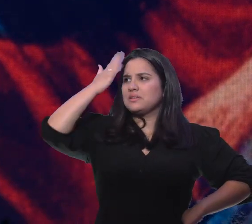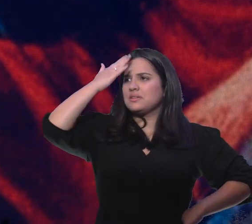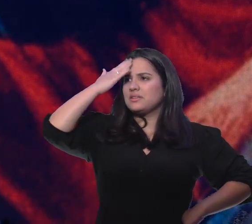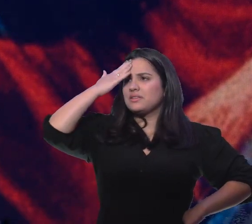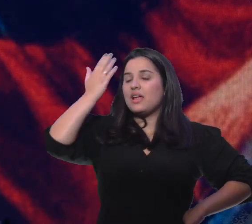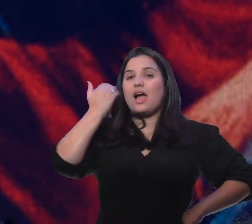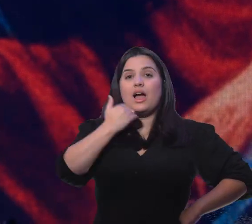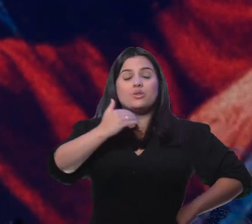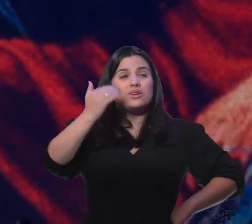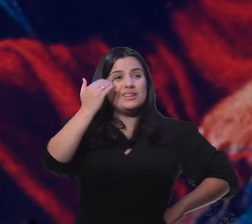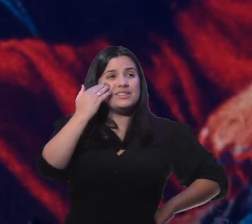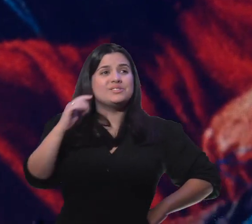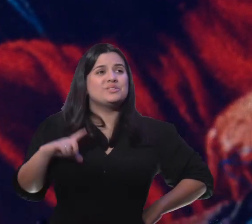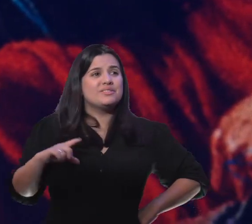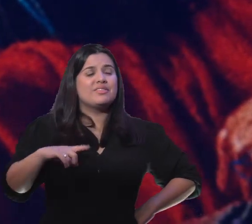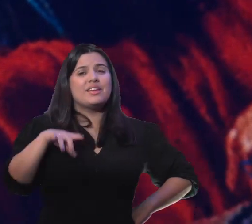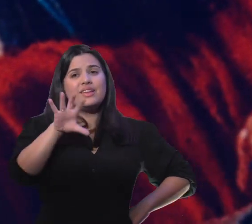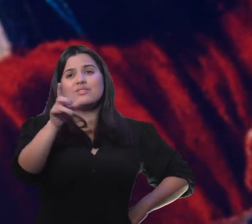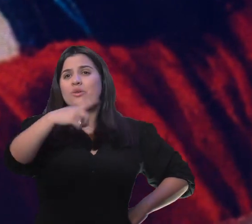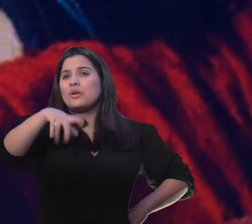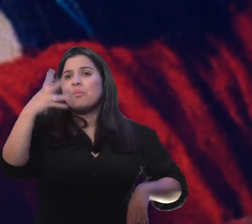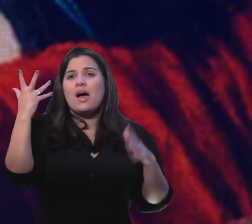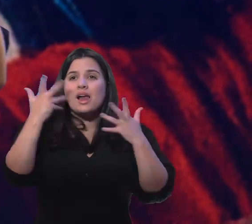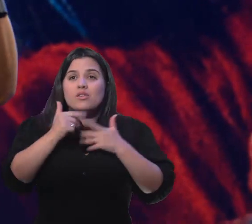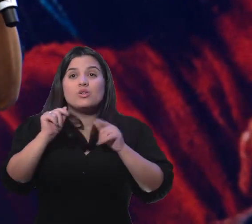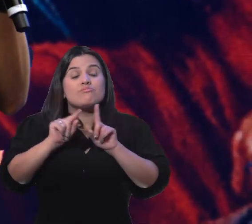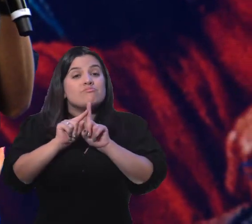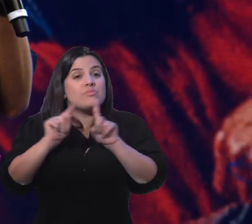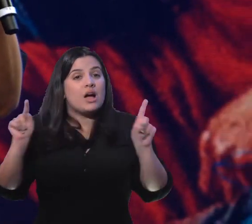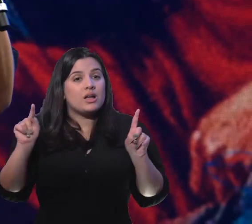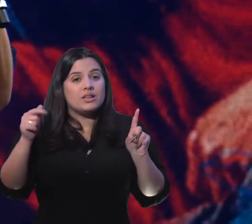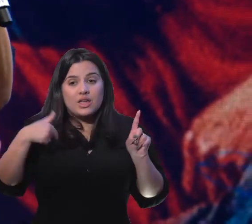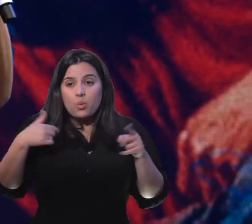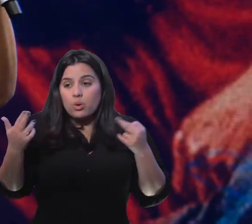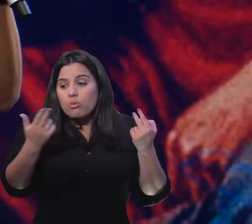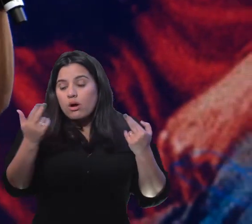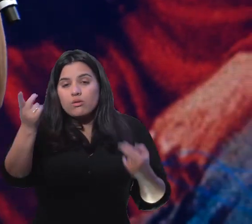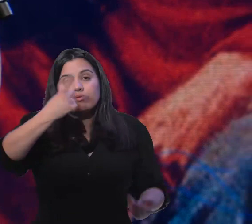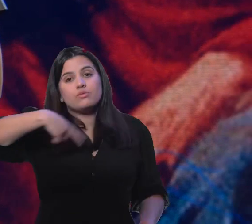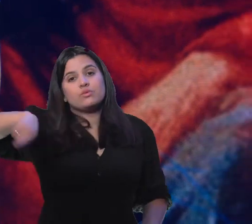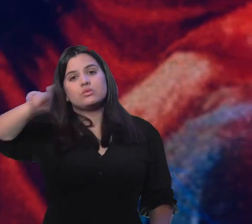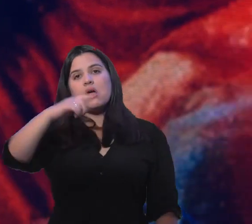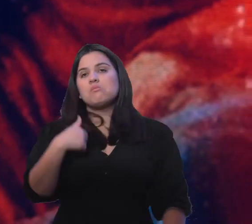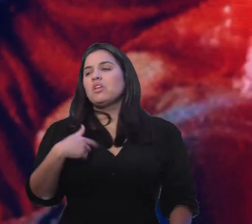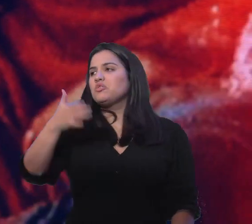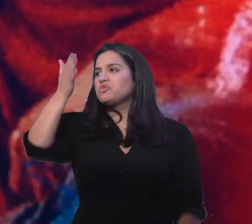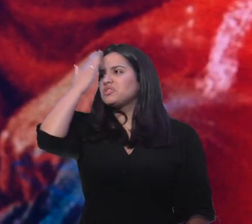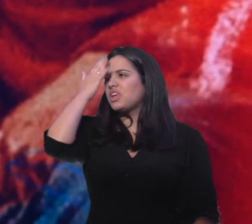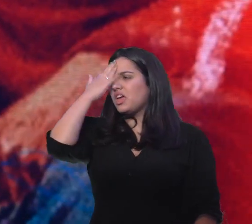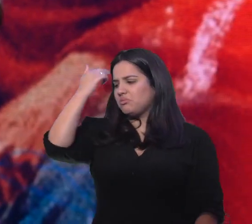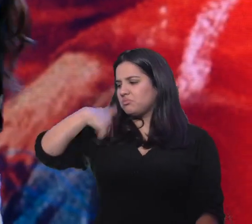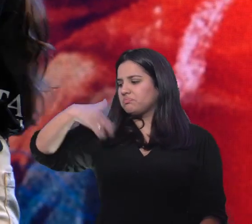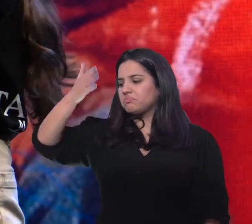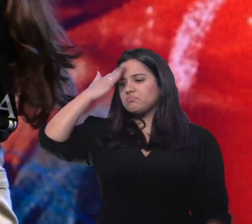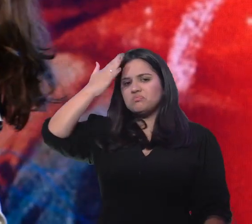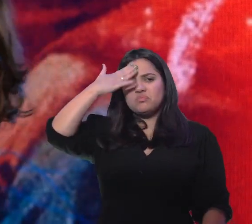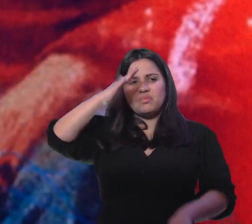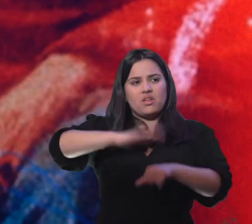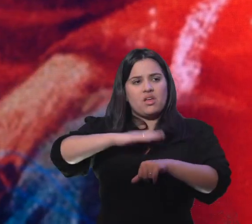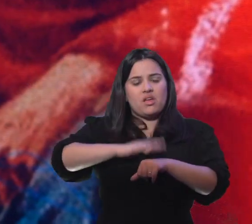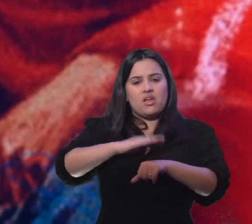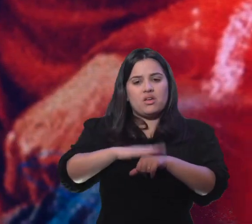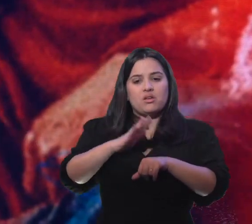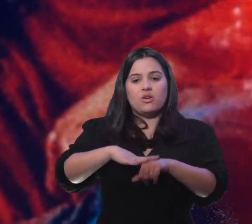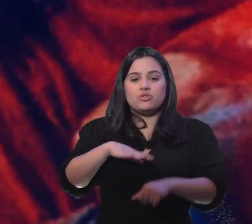Eu amo vocês, eu amo a idade de vocês, vocês são maravilhosos. Mas eu era assim na idade de vocês. Eu sei o que eu estou fazendo. Eu já estou